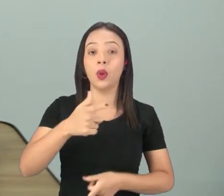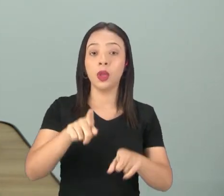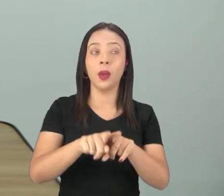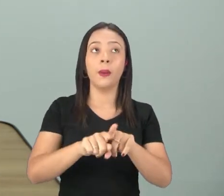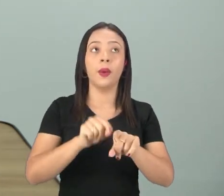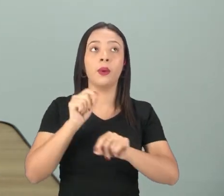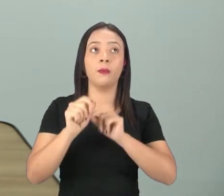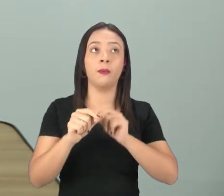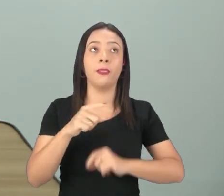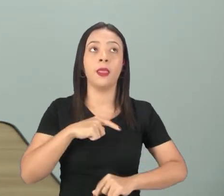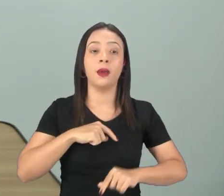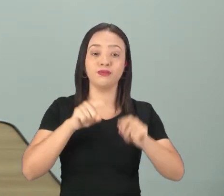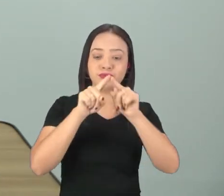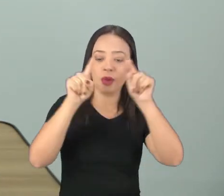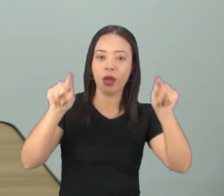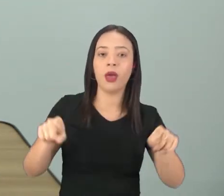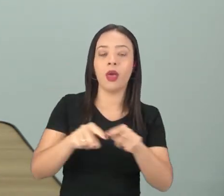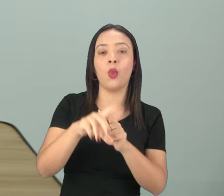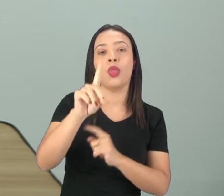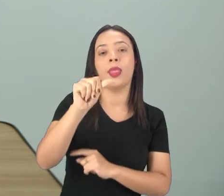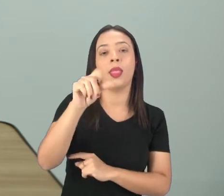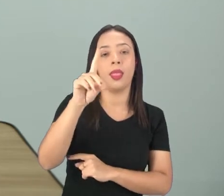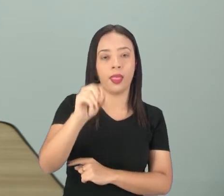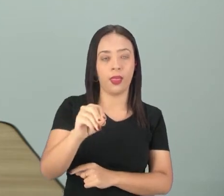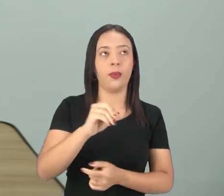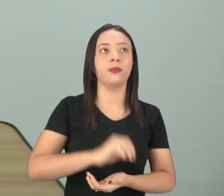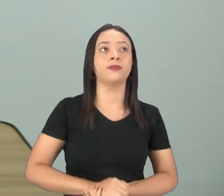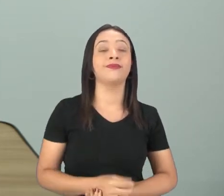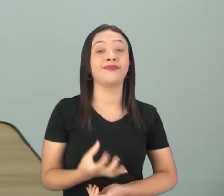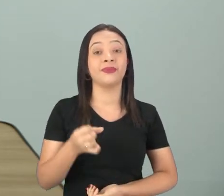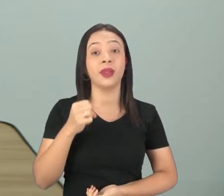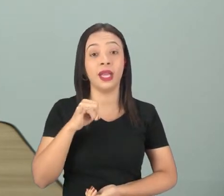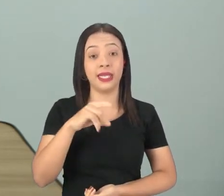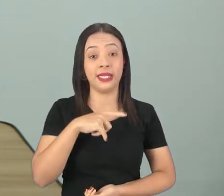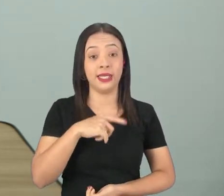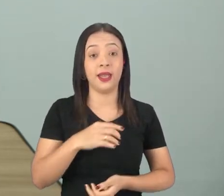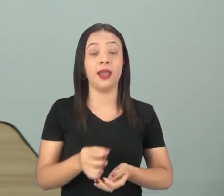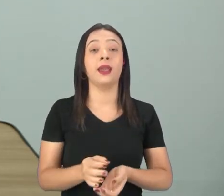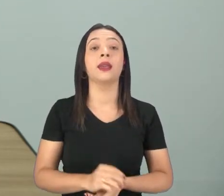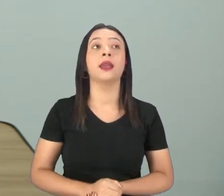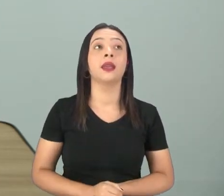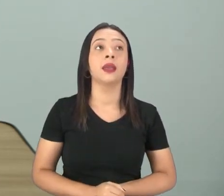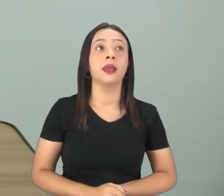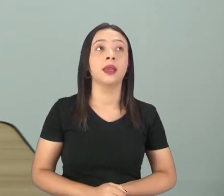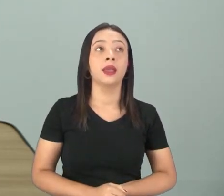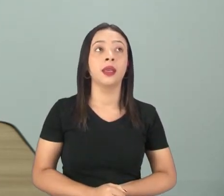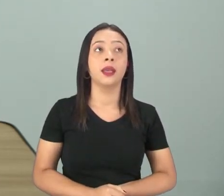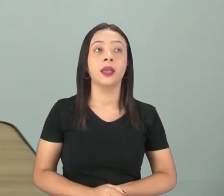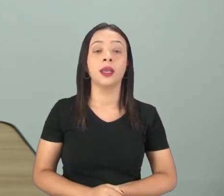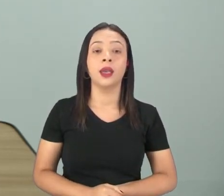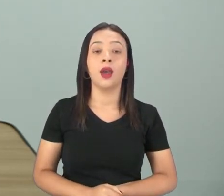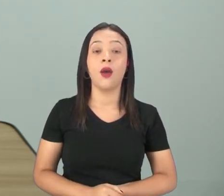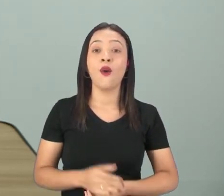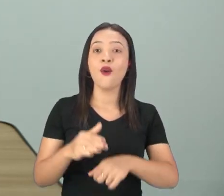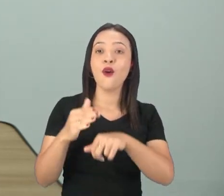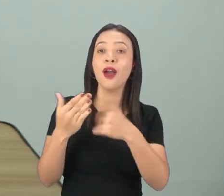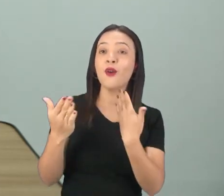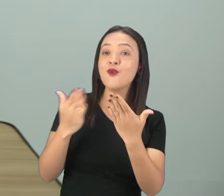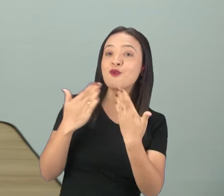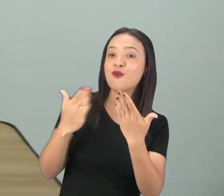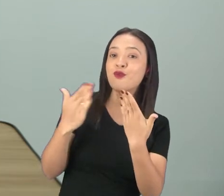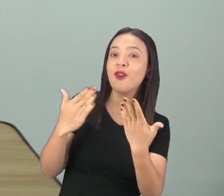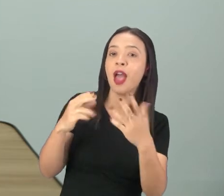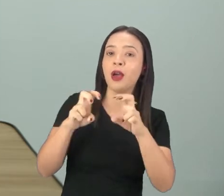dado, isso aqui é um dado, ó, ok? Se você tiver um dado, você pode fazer uma roda ali de conversa entre os amigos, fazer